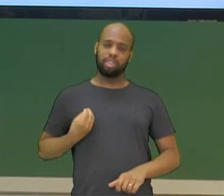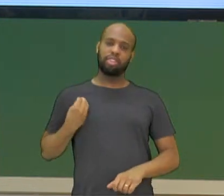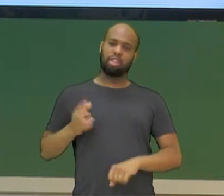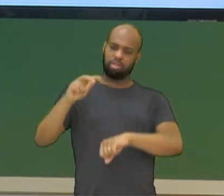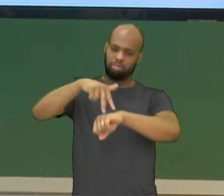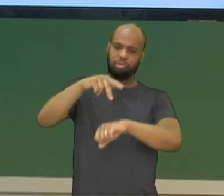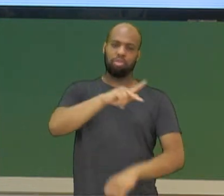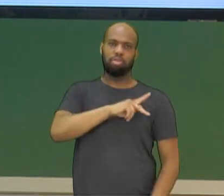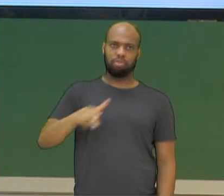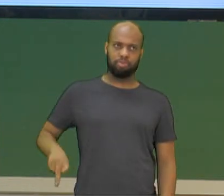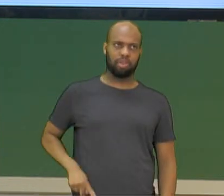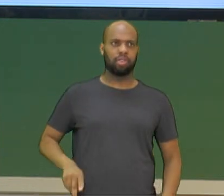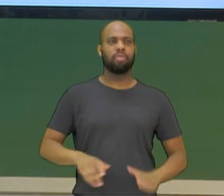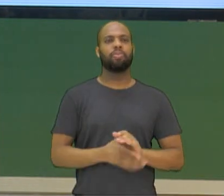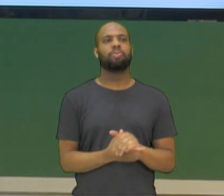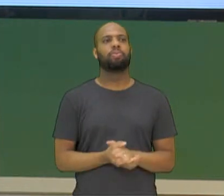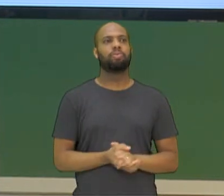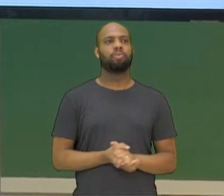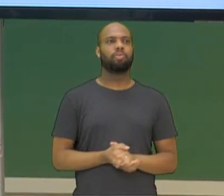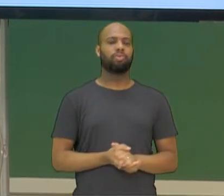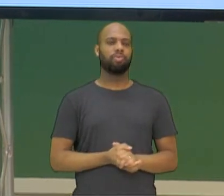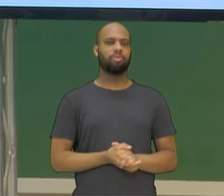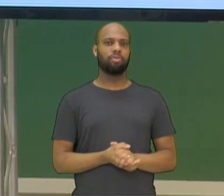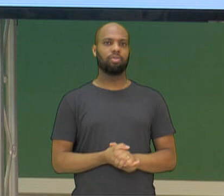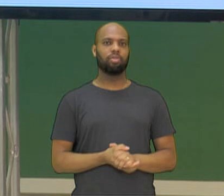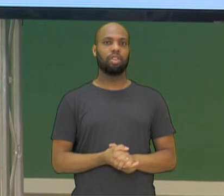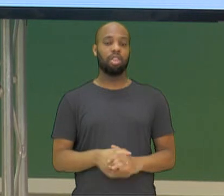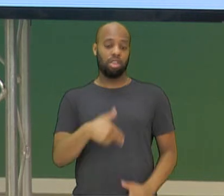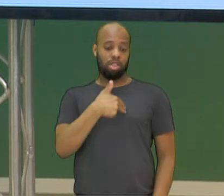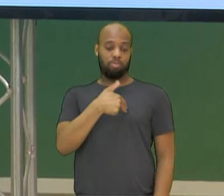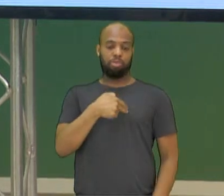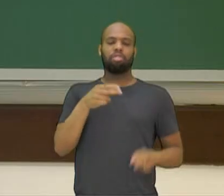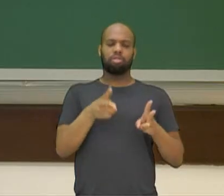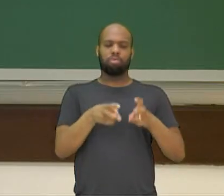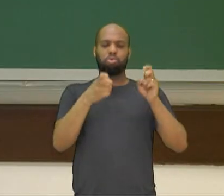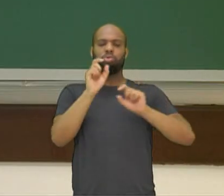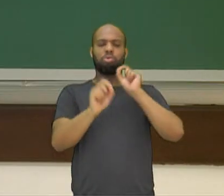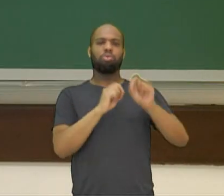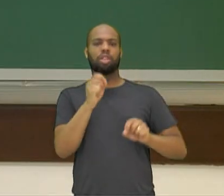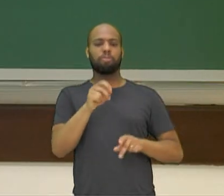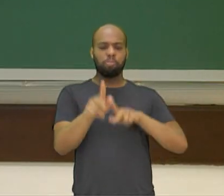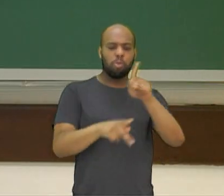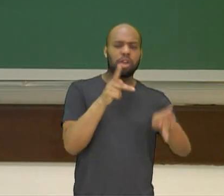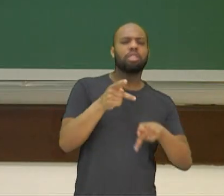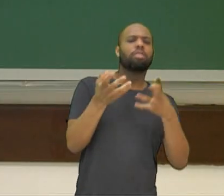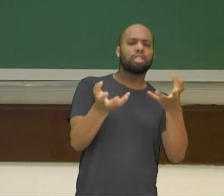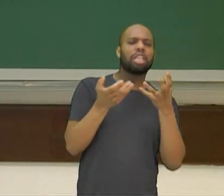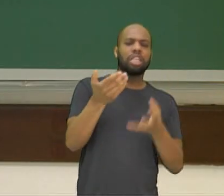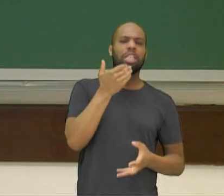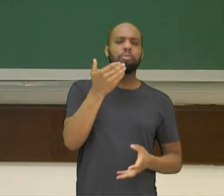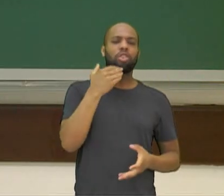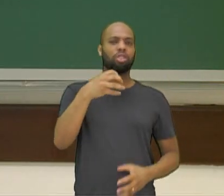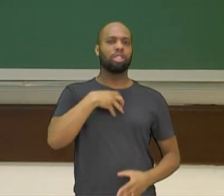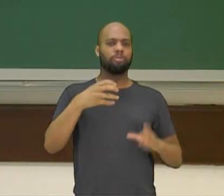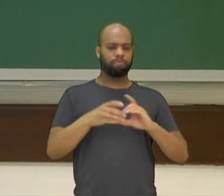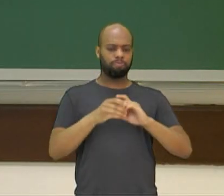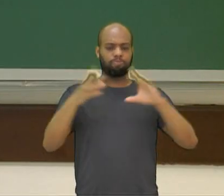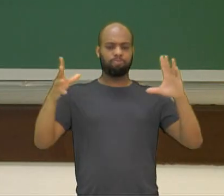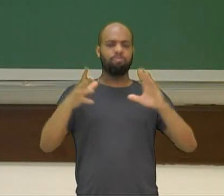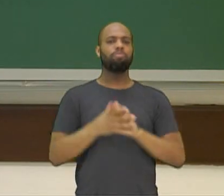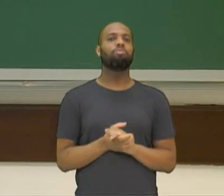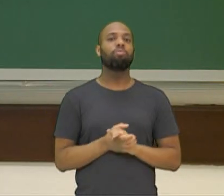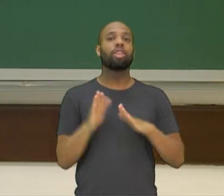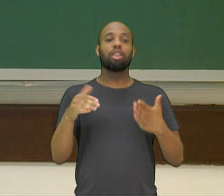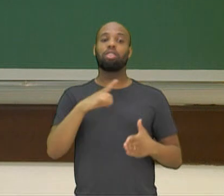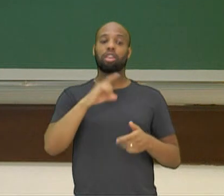Geisel, Getúlio Vargas. Vargas, percebendo o apelo popular pela democratização do país, é claro